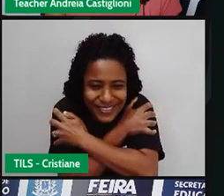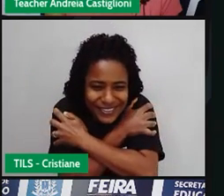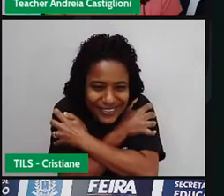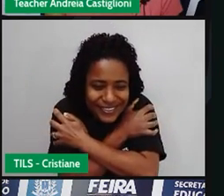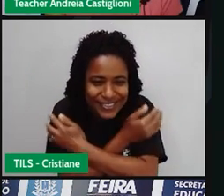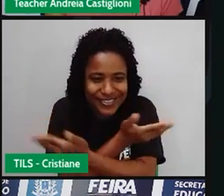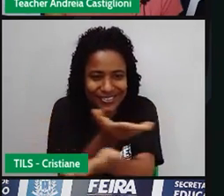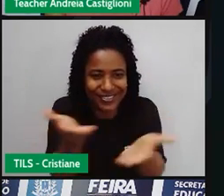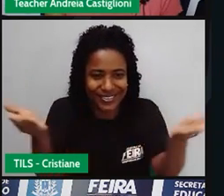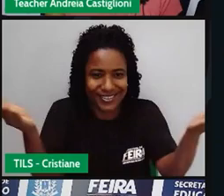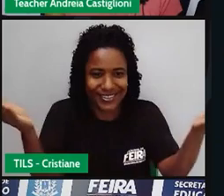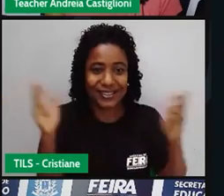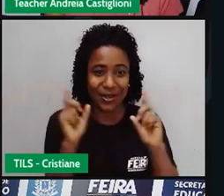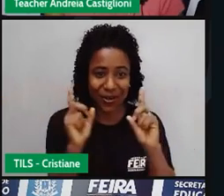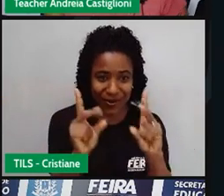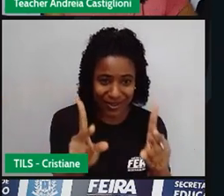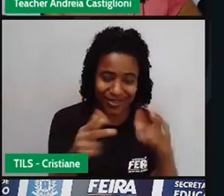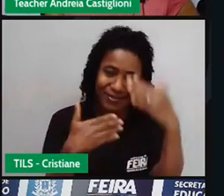ok